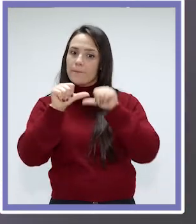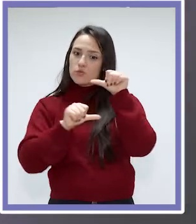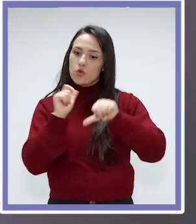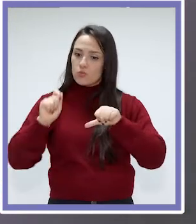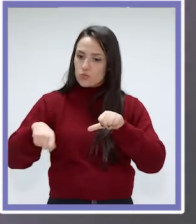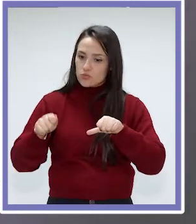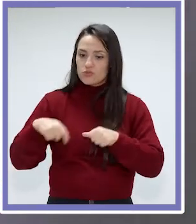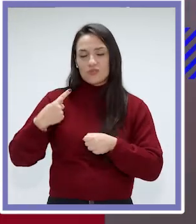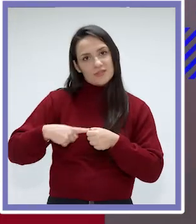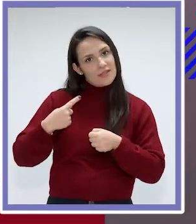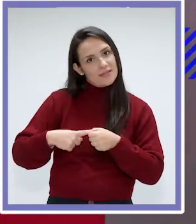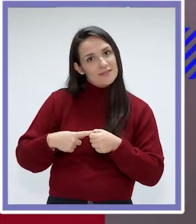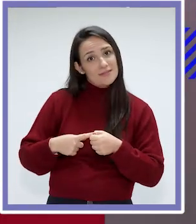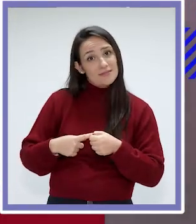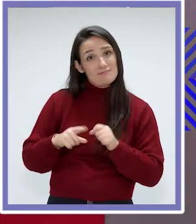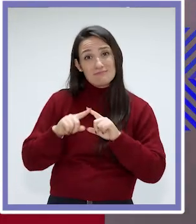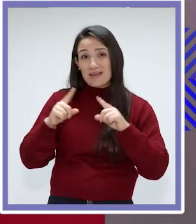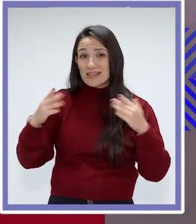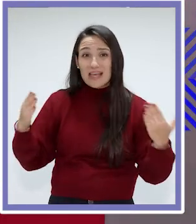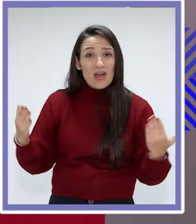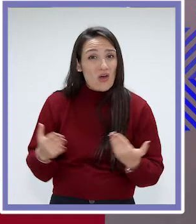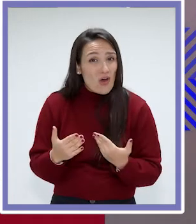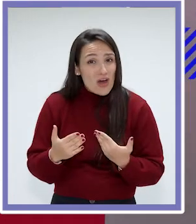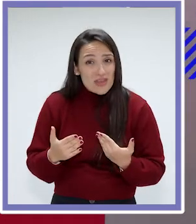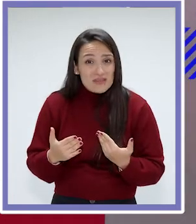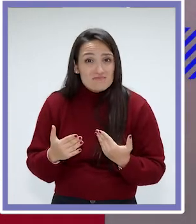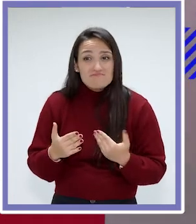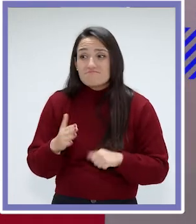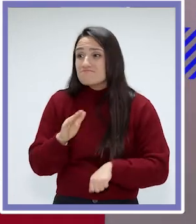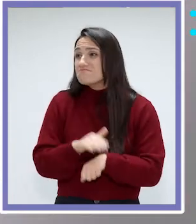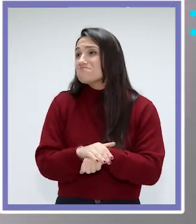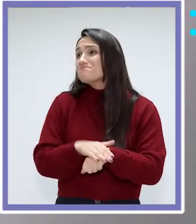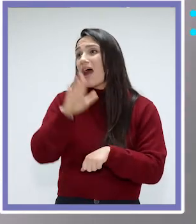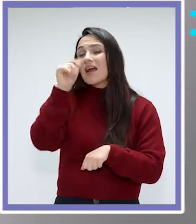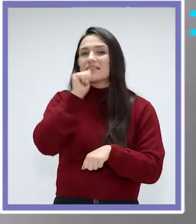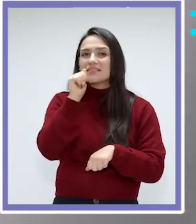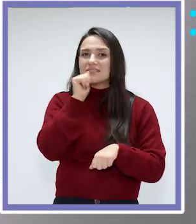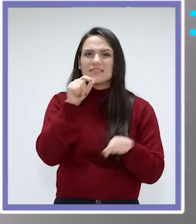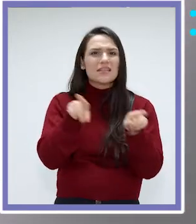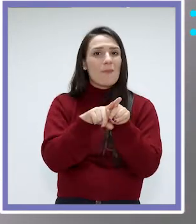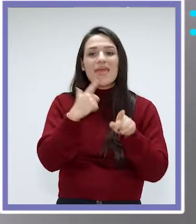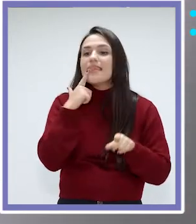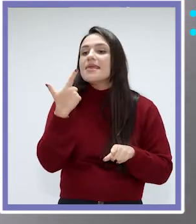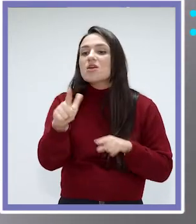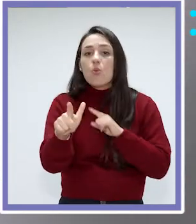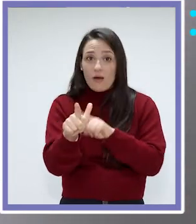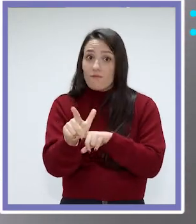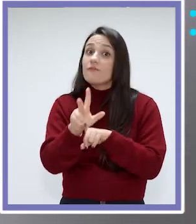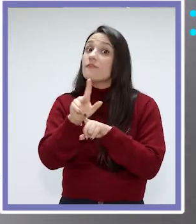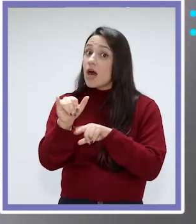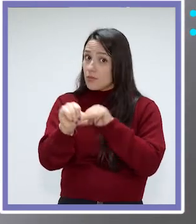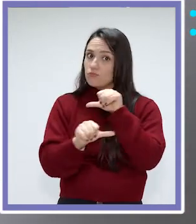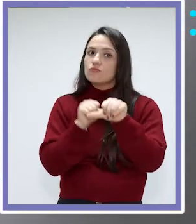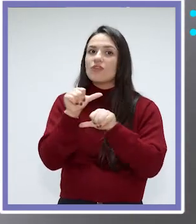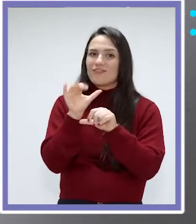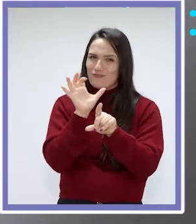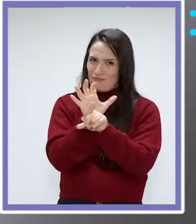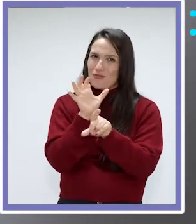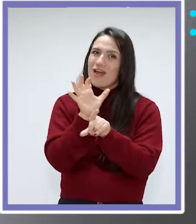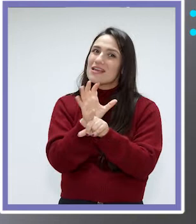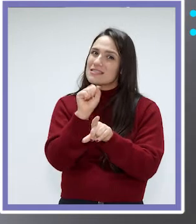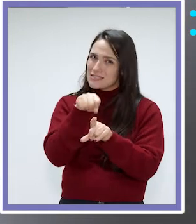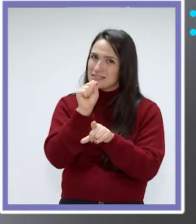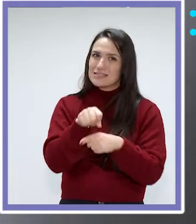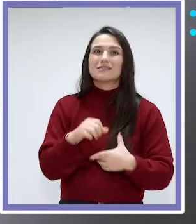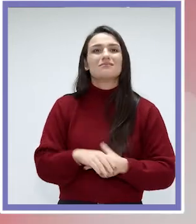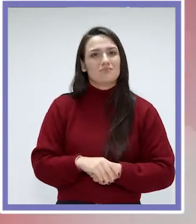um impacto, por exemplo, na questão da cultura local, na questão da língua e uma série de outras questões